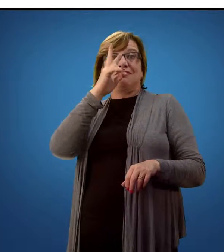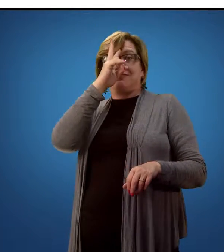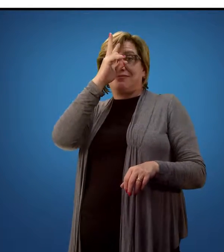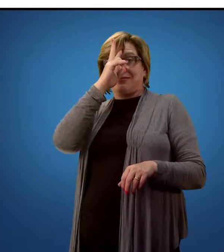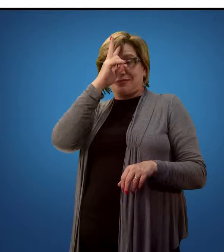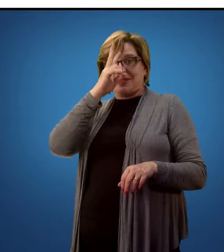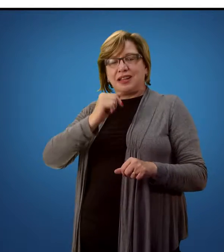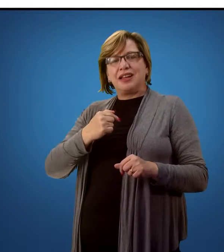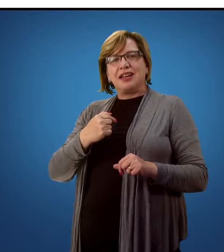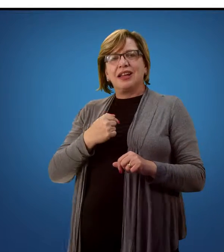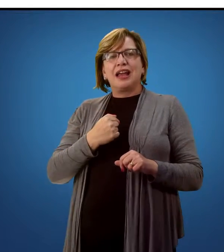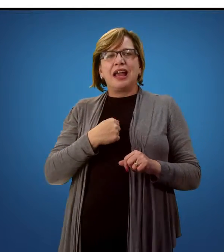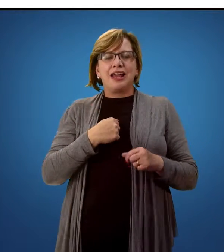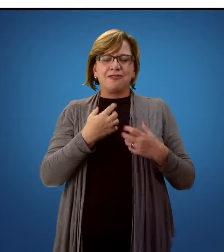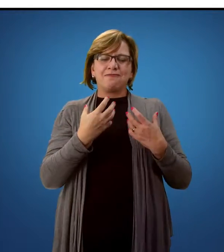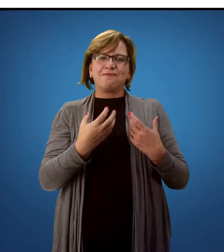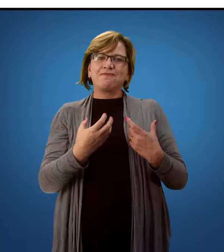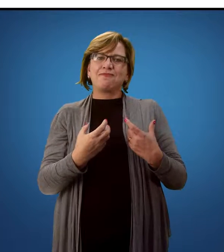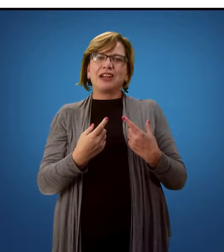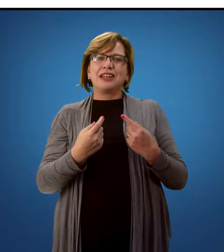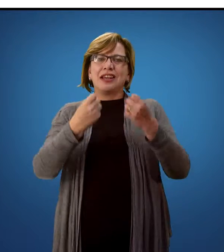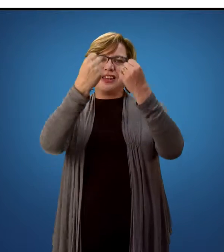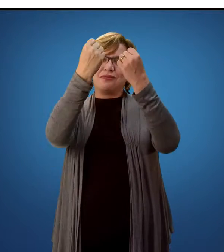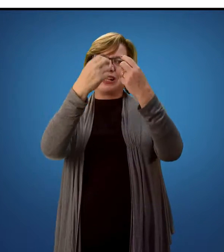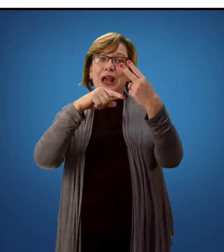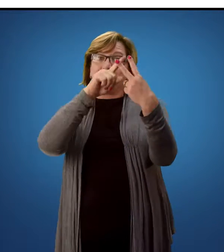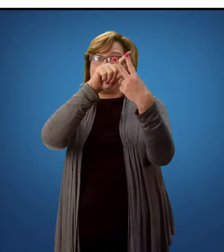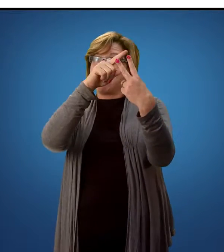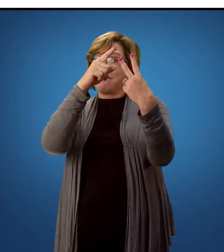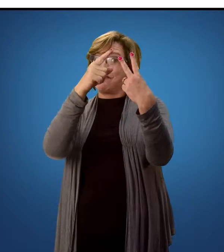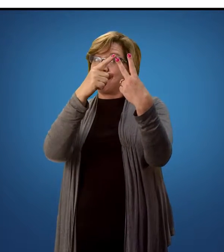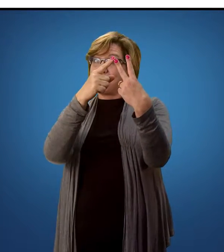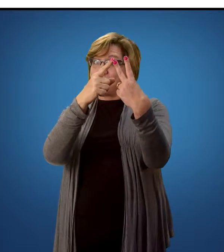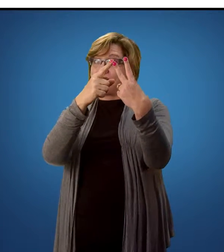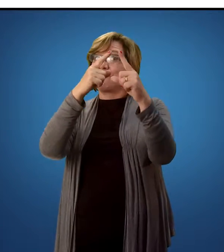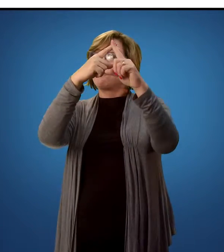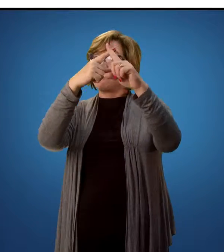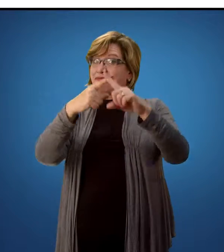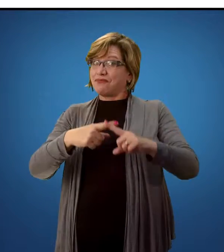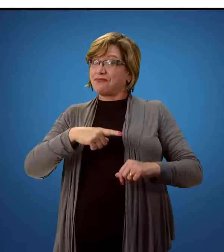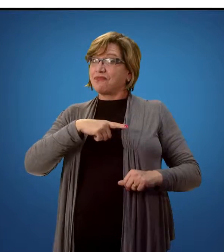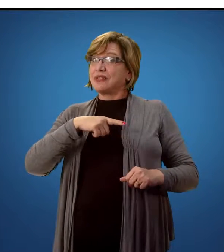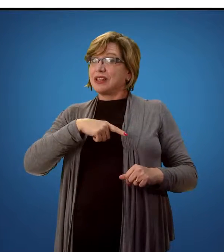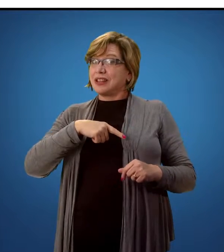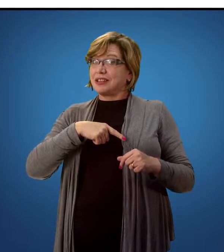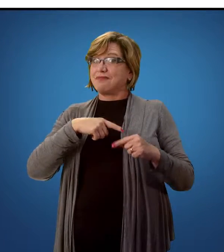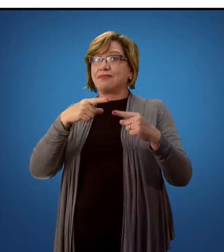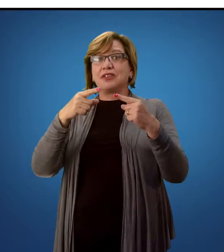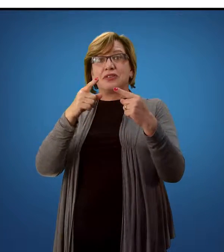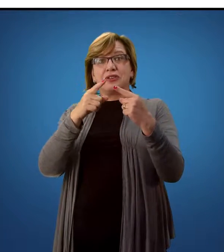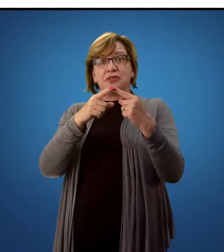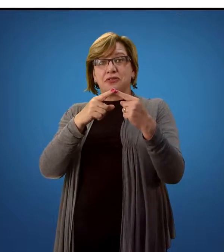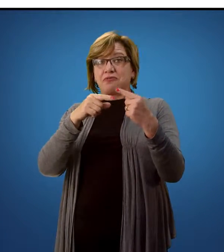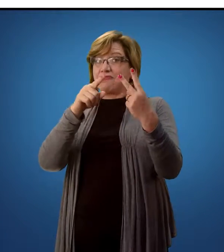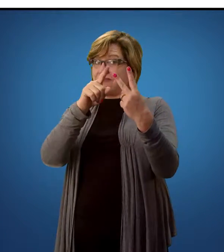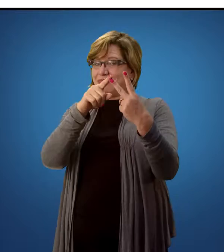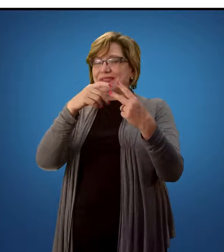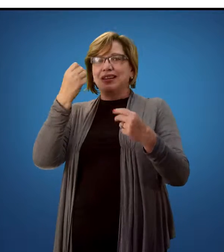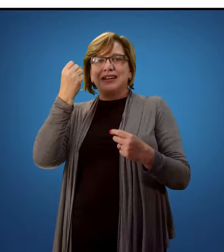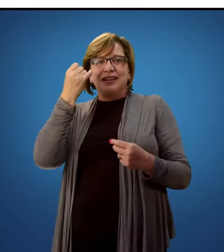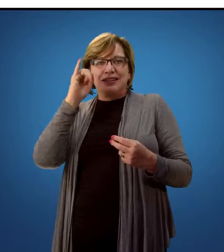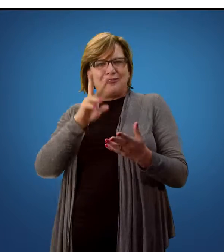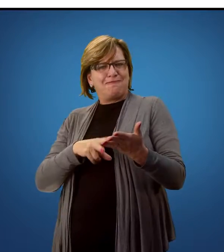gostaria de pontuar dois desafios com relação a esta questão e acho que esses dois desafios enfrentados é